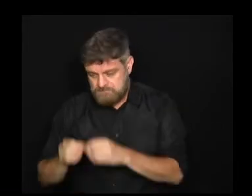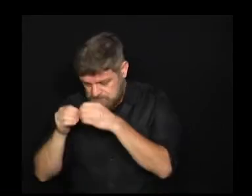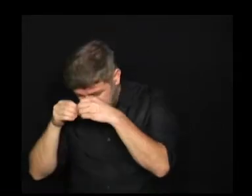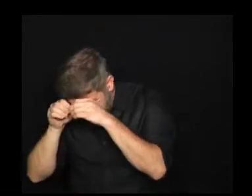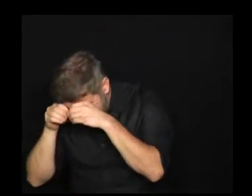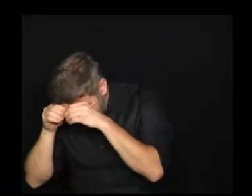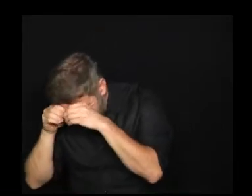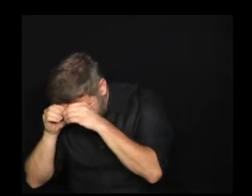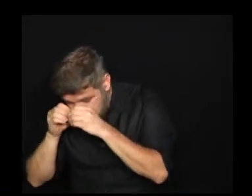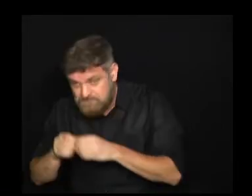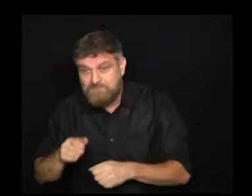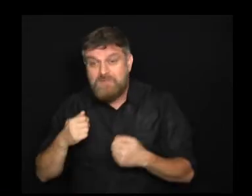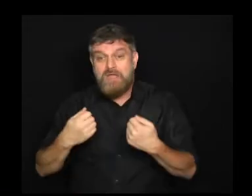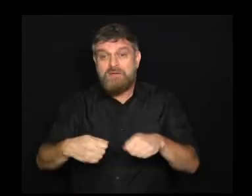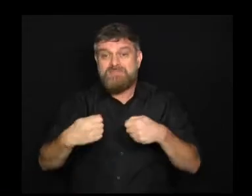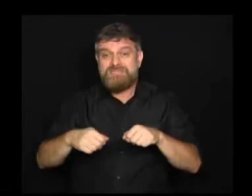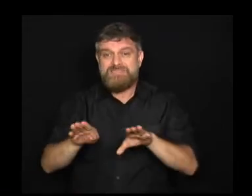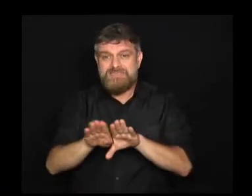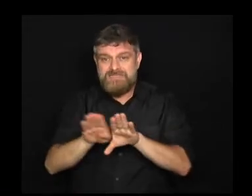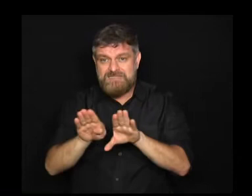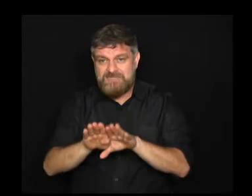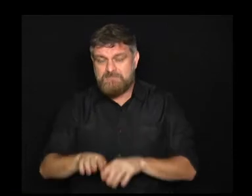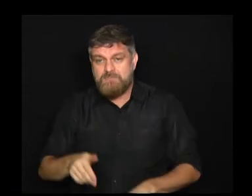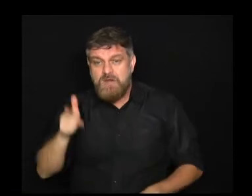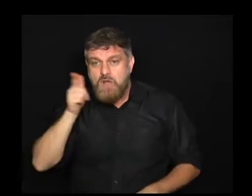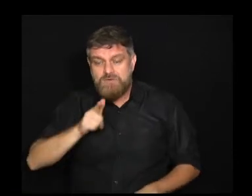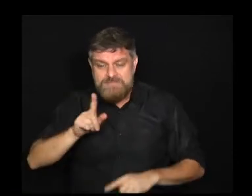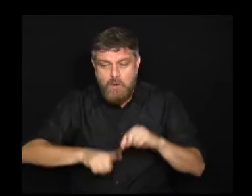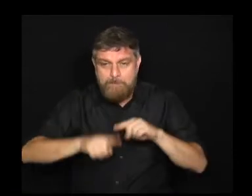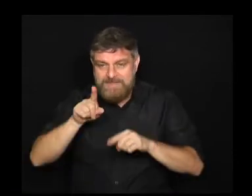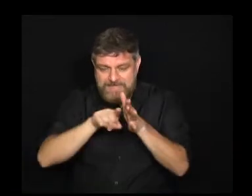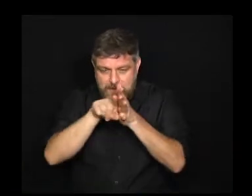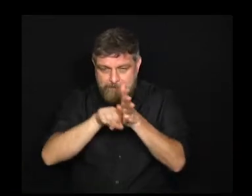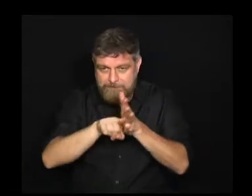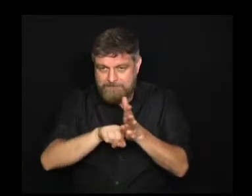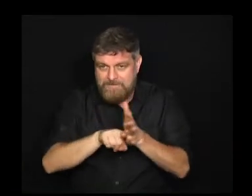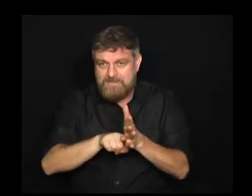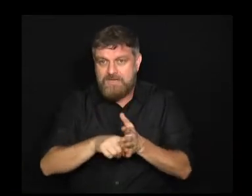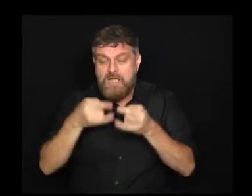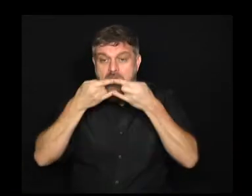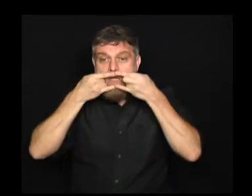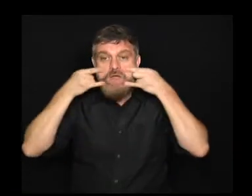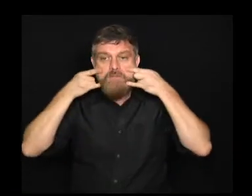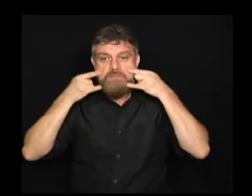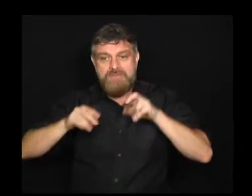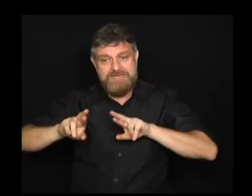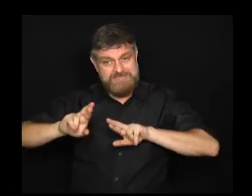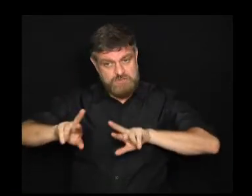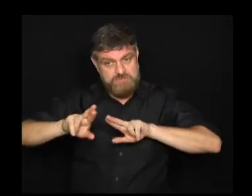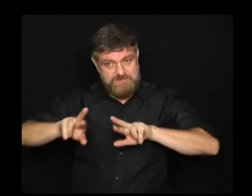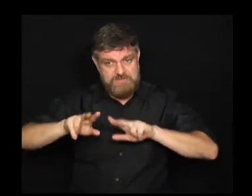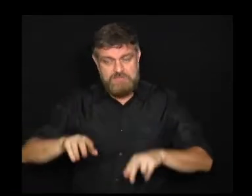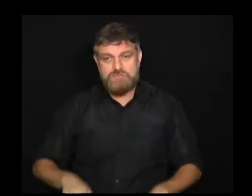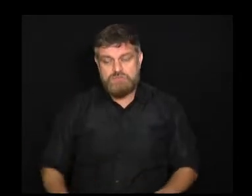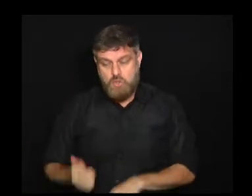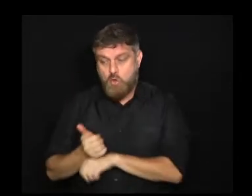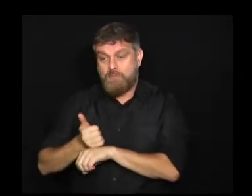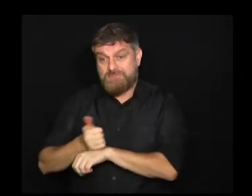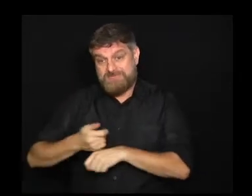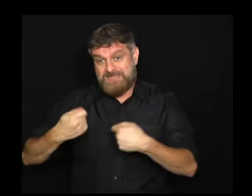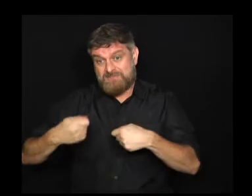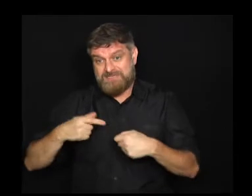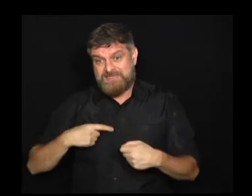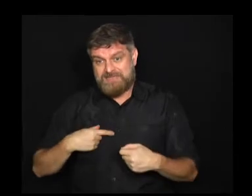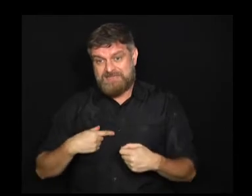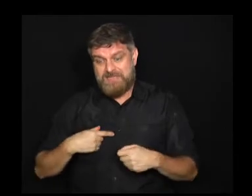vez que precisa, para colher material, aí sim é uma máscara diferenciada que chama N95. Do restante, a